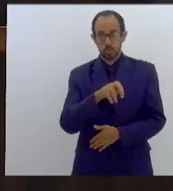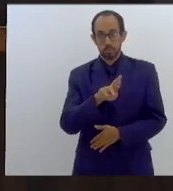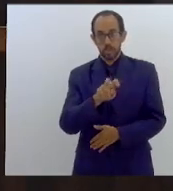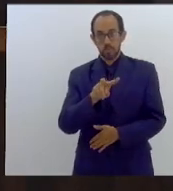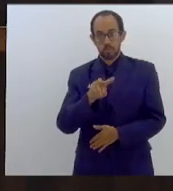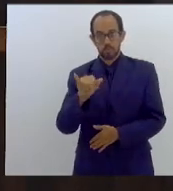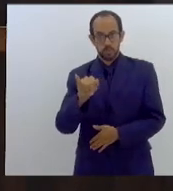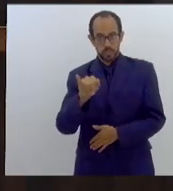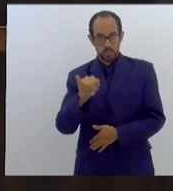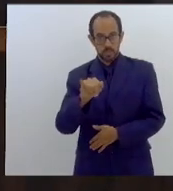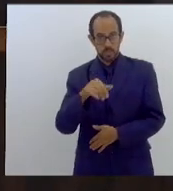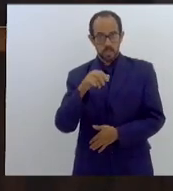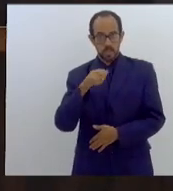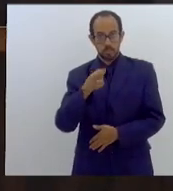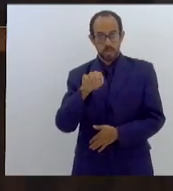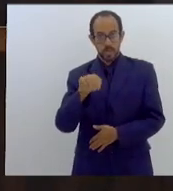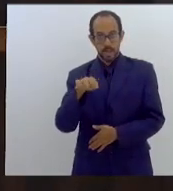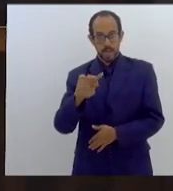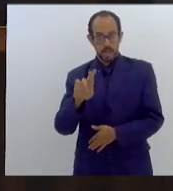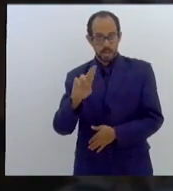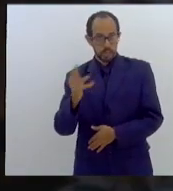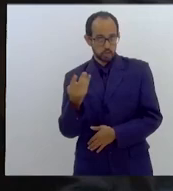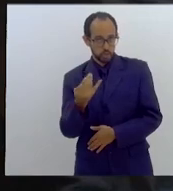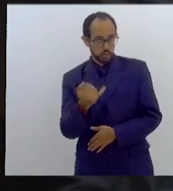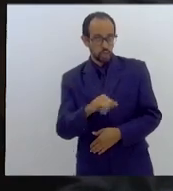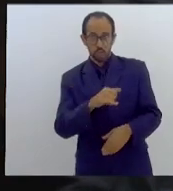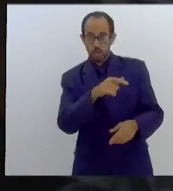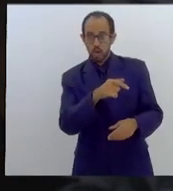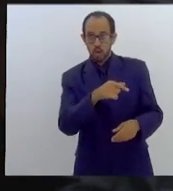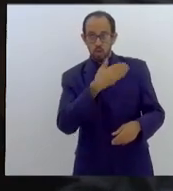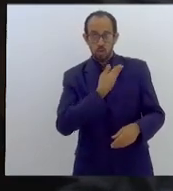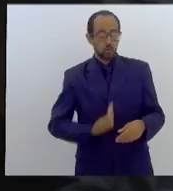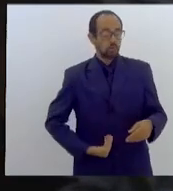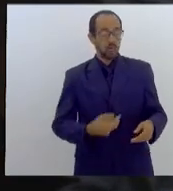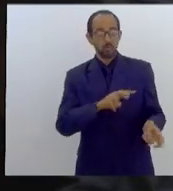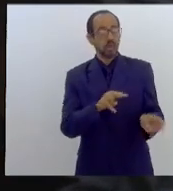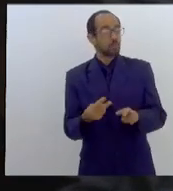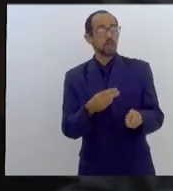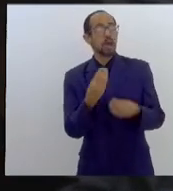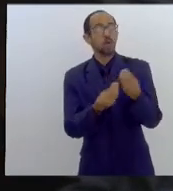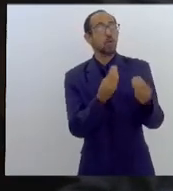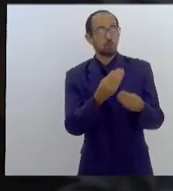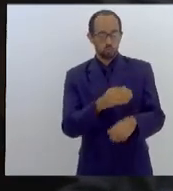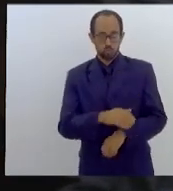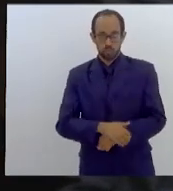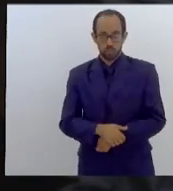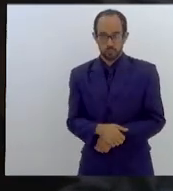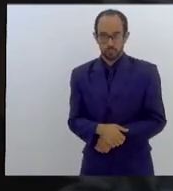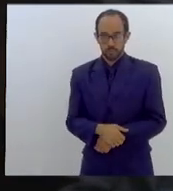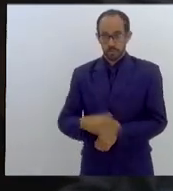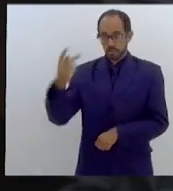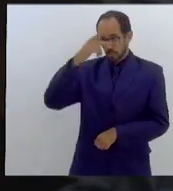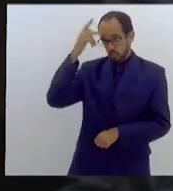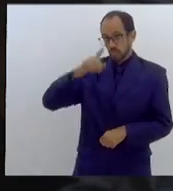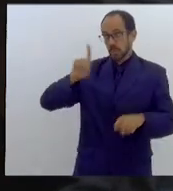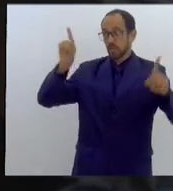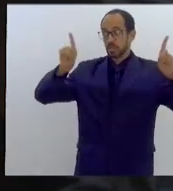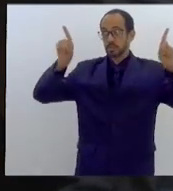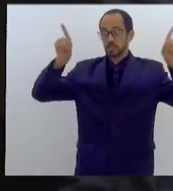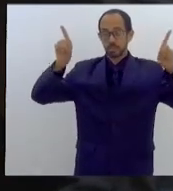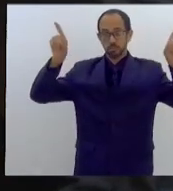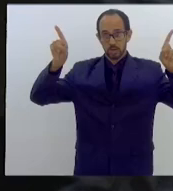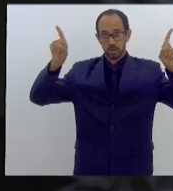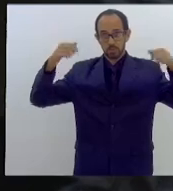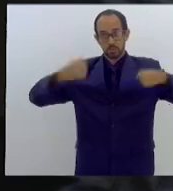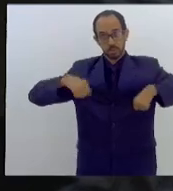encaminhar? Senhor presidente, eu perde. Aqui, as pessoas que estão aqui na galeria, elas precisam, muitas das